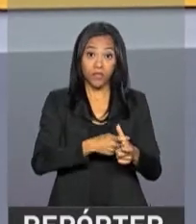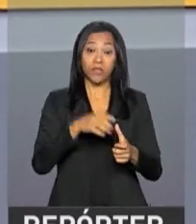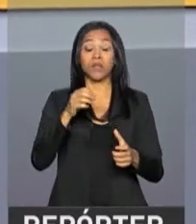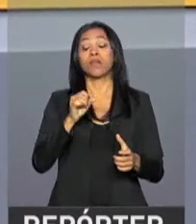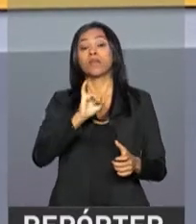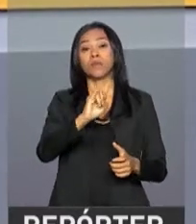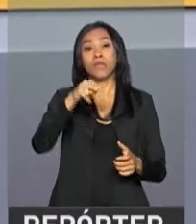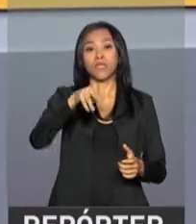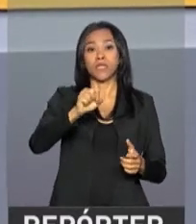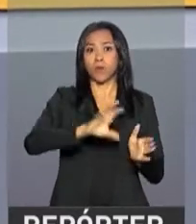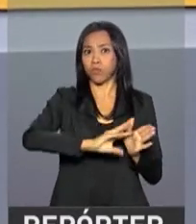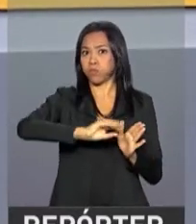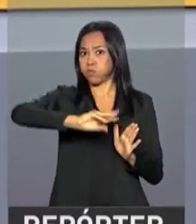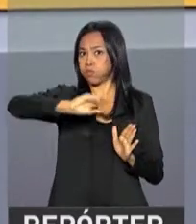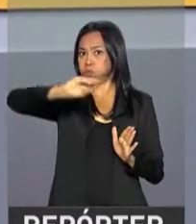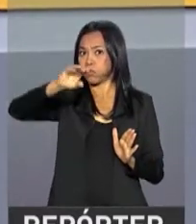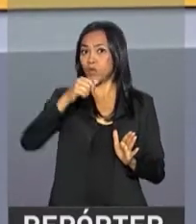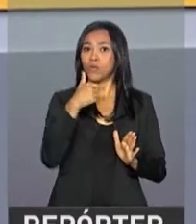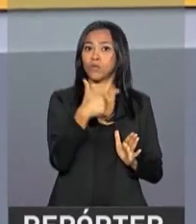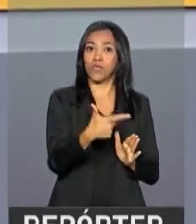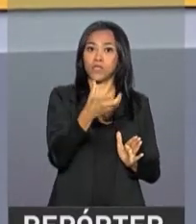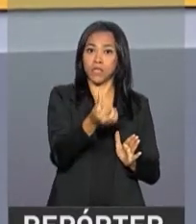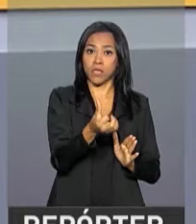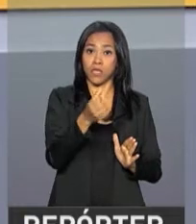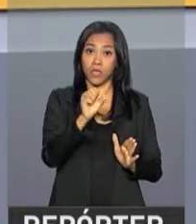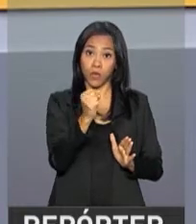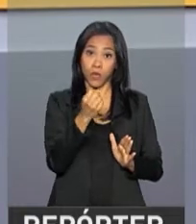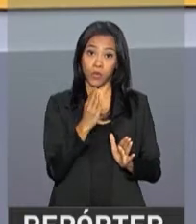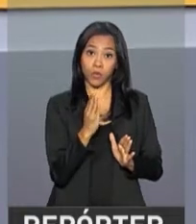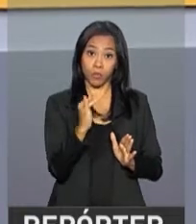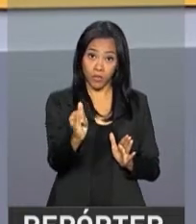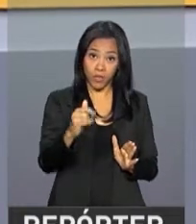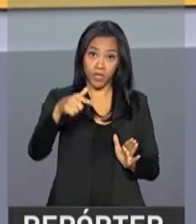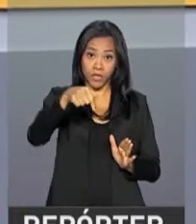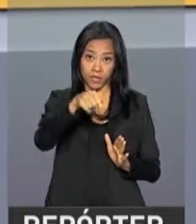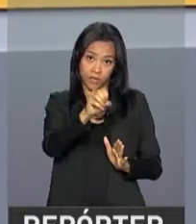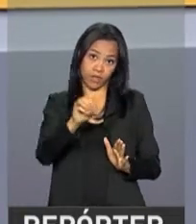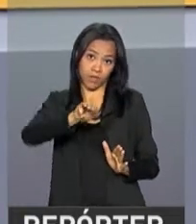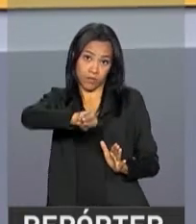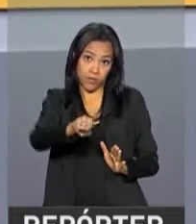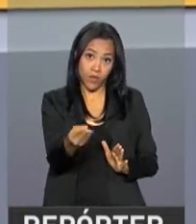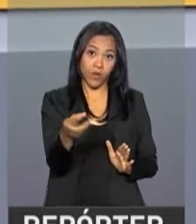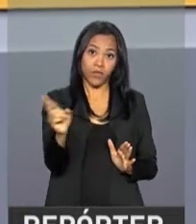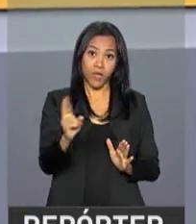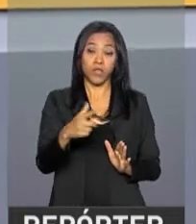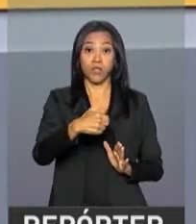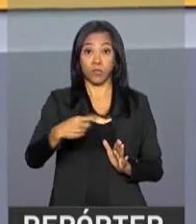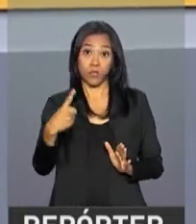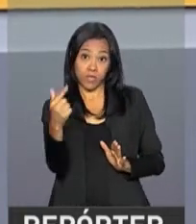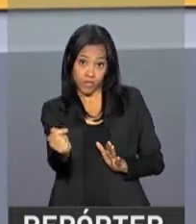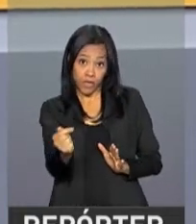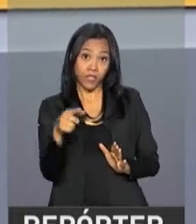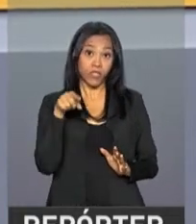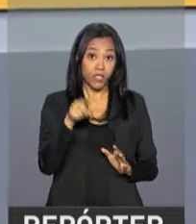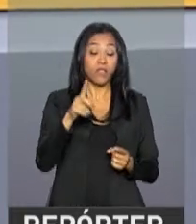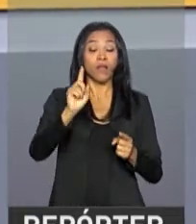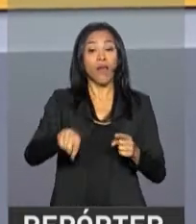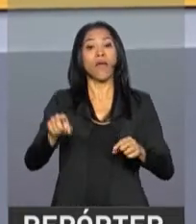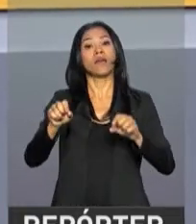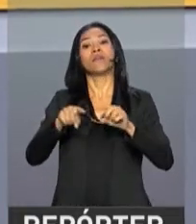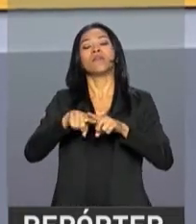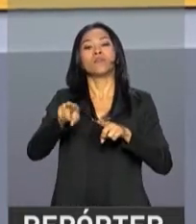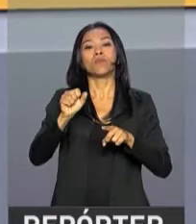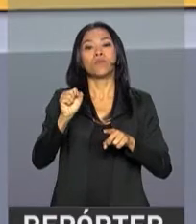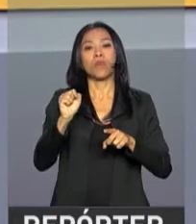268 bilhões e 700 milhões de reais em 2017 este montante considera o sistema de aposentadoria dos servidores